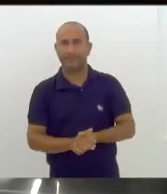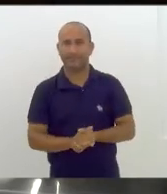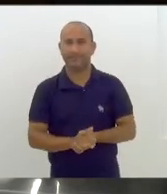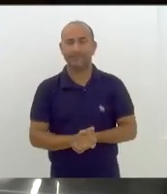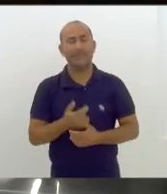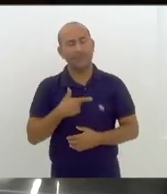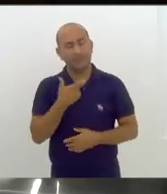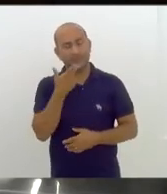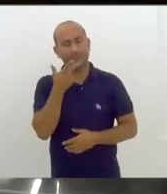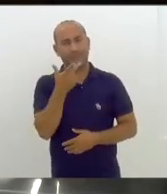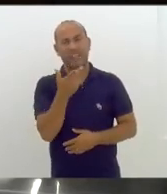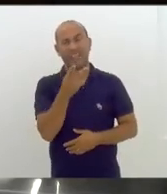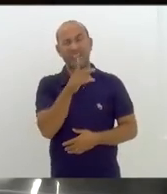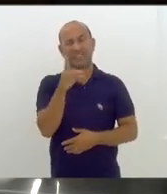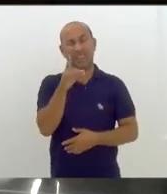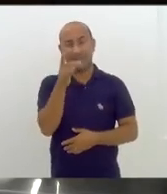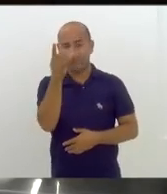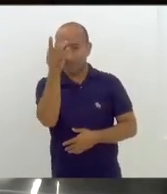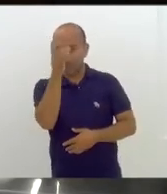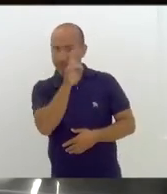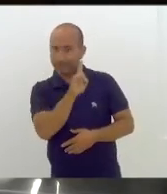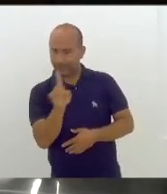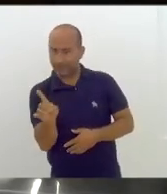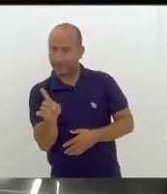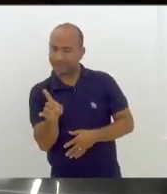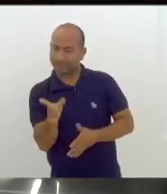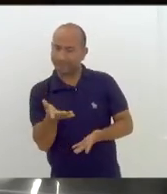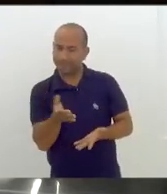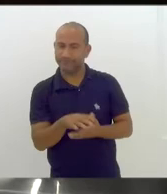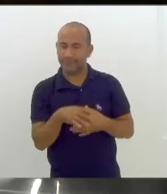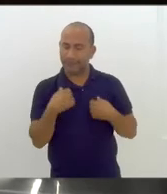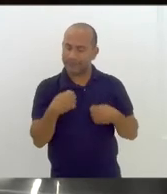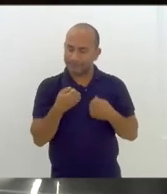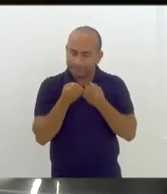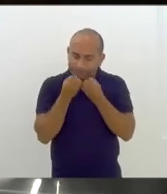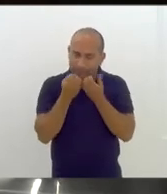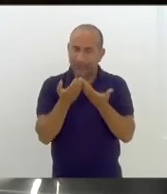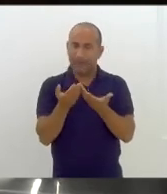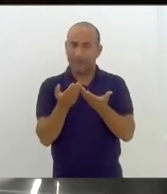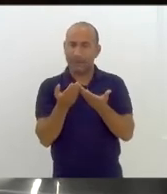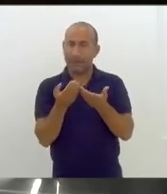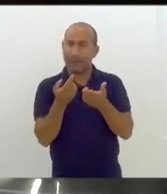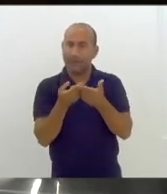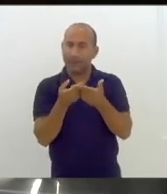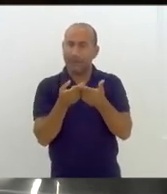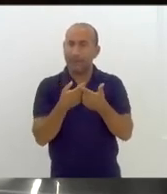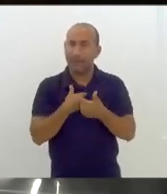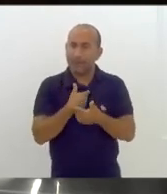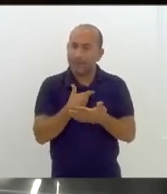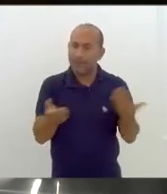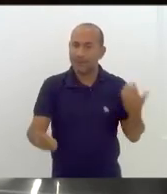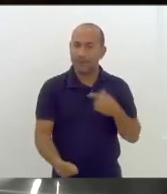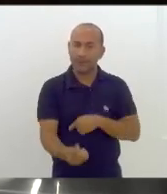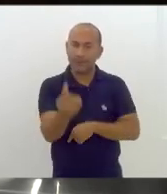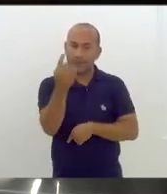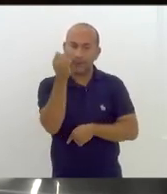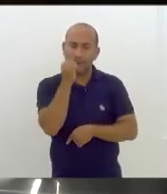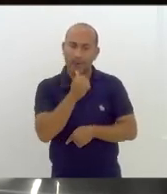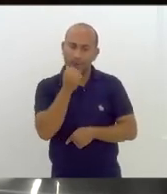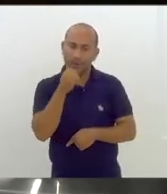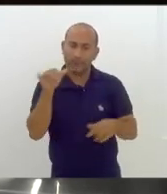eu confesso que não está um dia muito fácil, porque eu perdi mais uma mulher vítima do